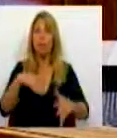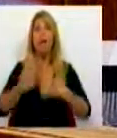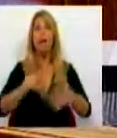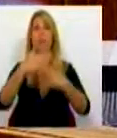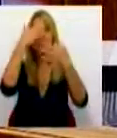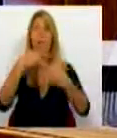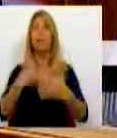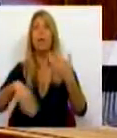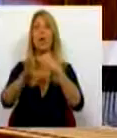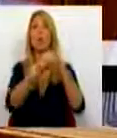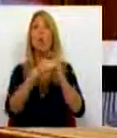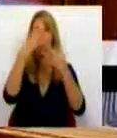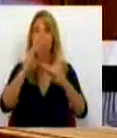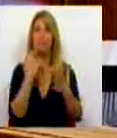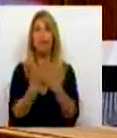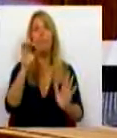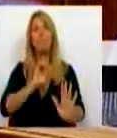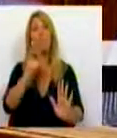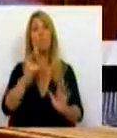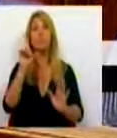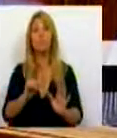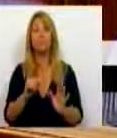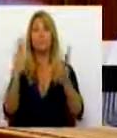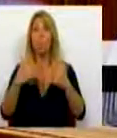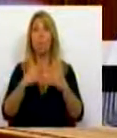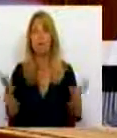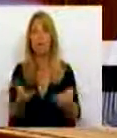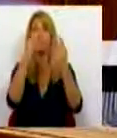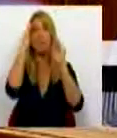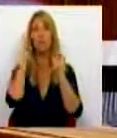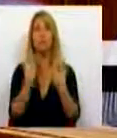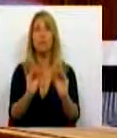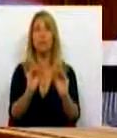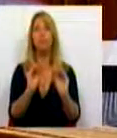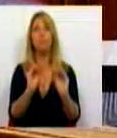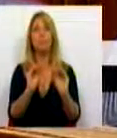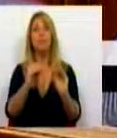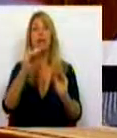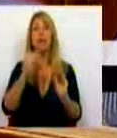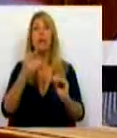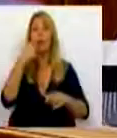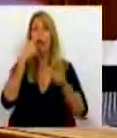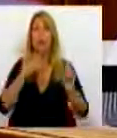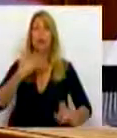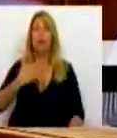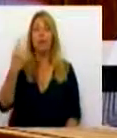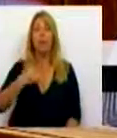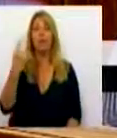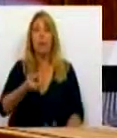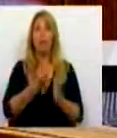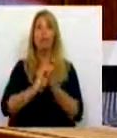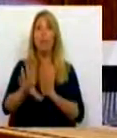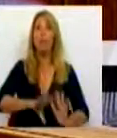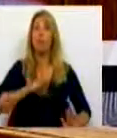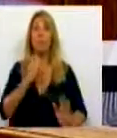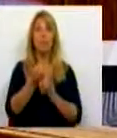dignificou as mulheres. E é também um orçamento que estimula a educação para a cidadania, que devolve a confiança e que devolve a